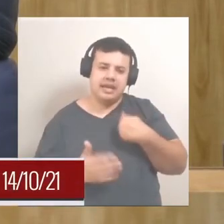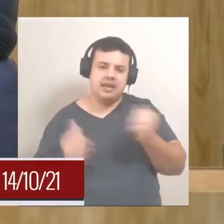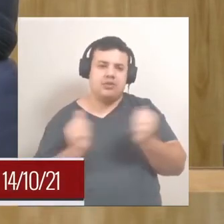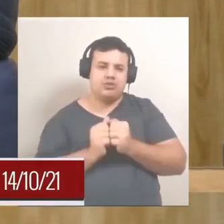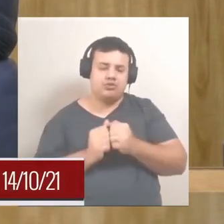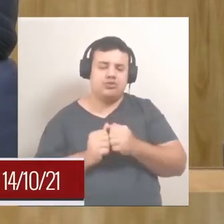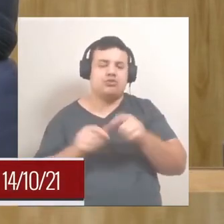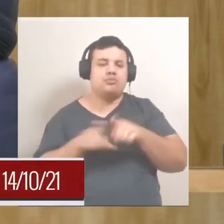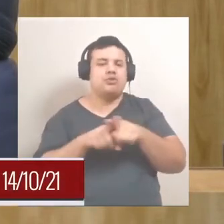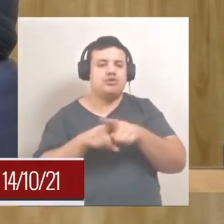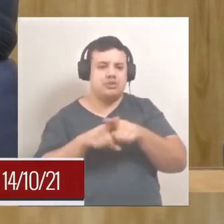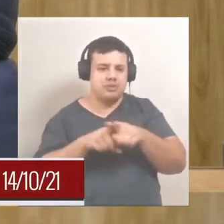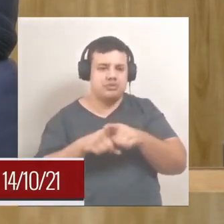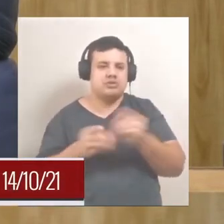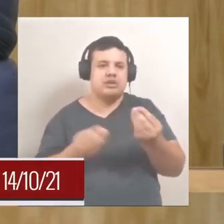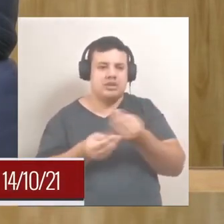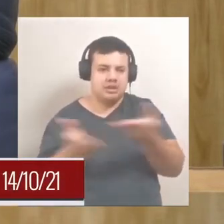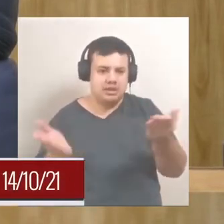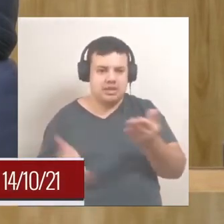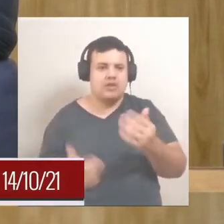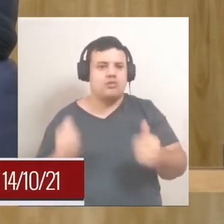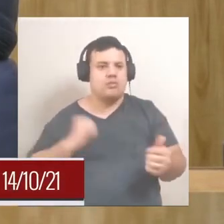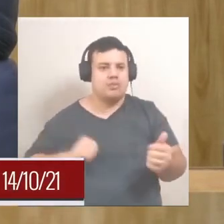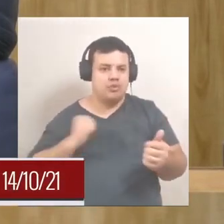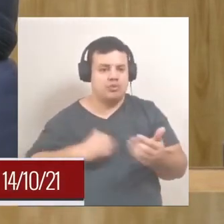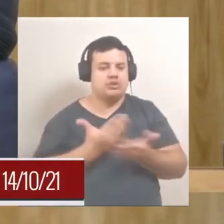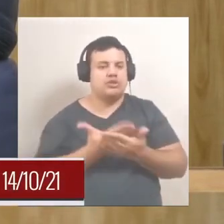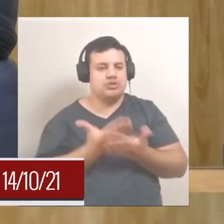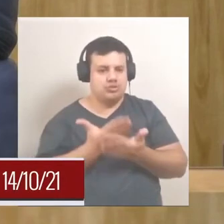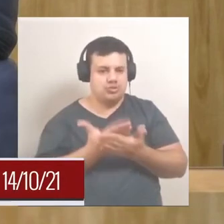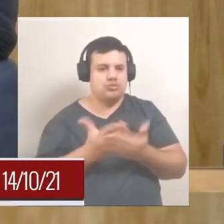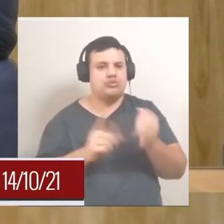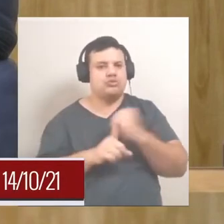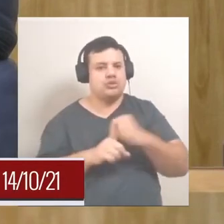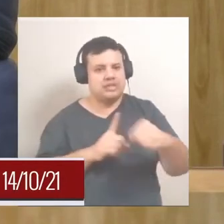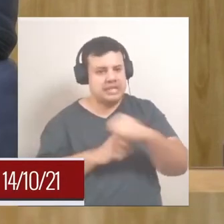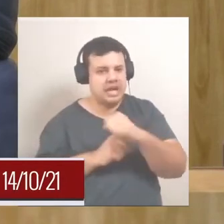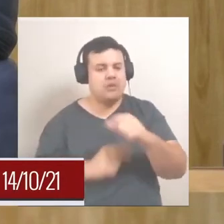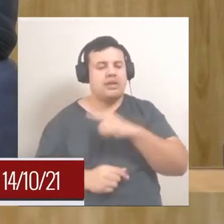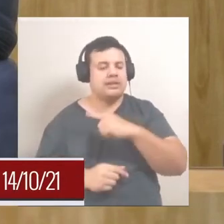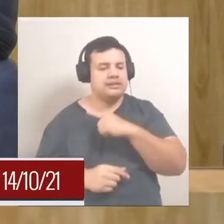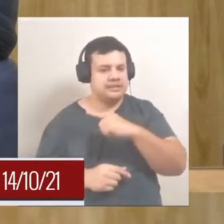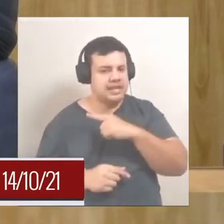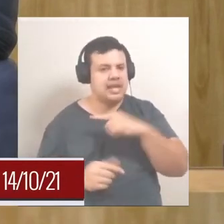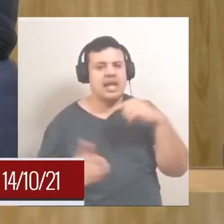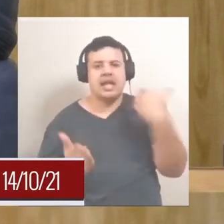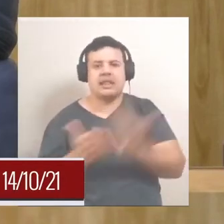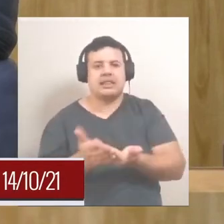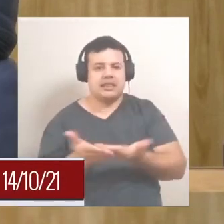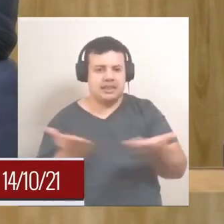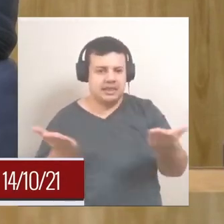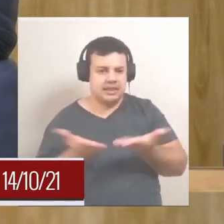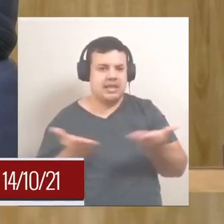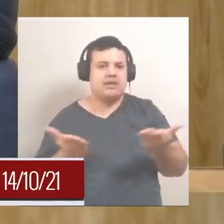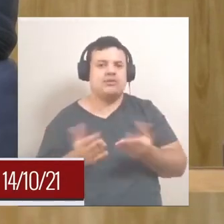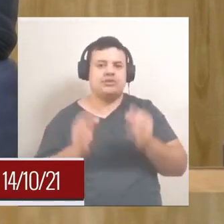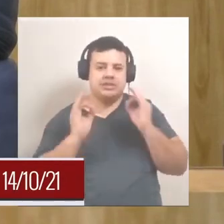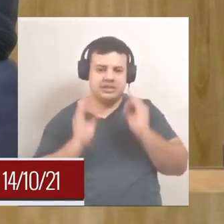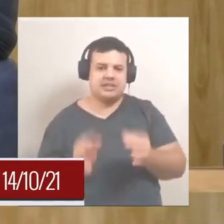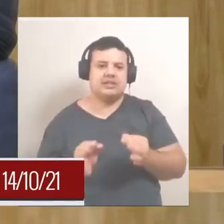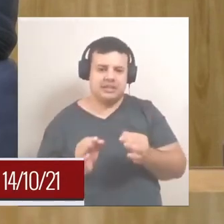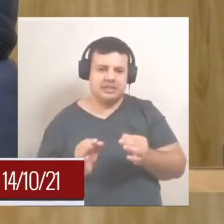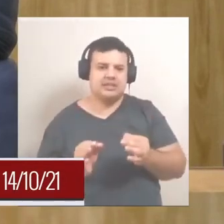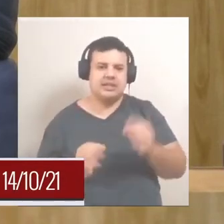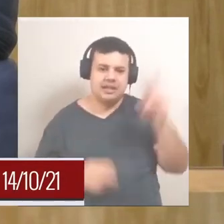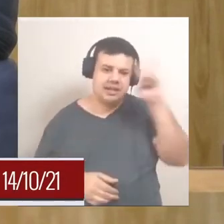estudar lá, ofereceu para a gente uma bolsa de estudos. É um trabalho social que eles têm até hoje, eu tenho certeza. Mas eu